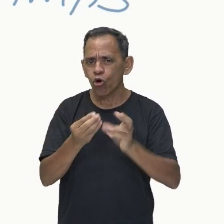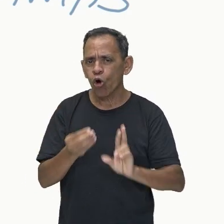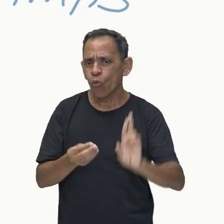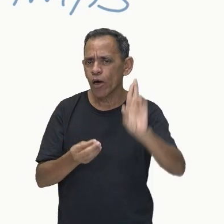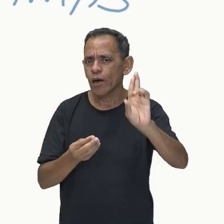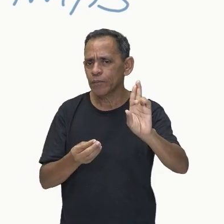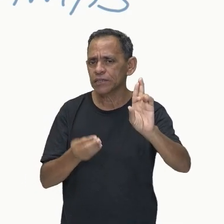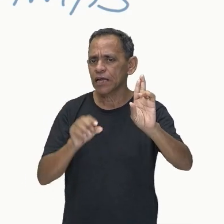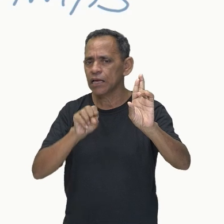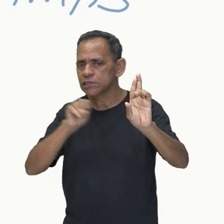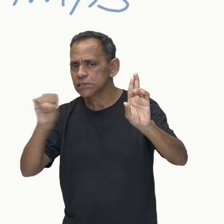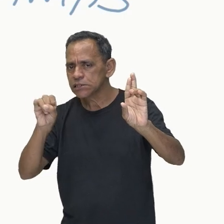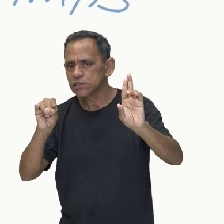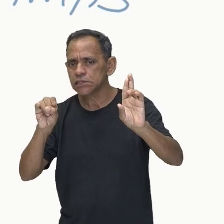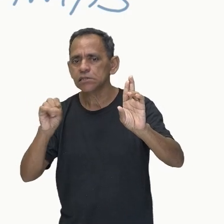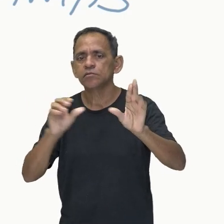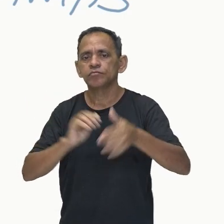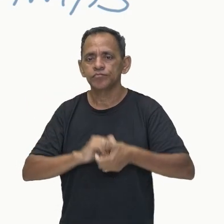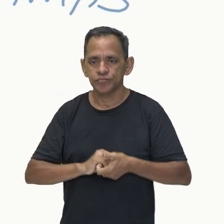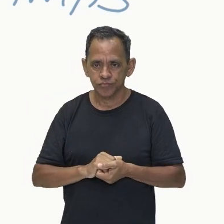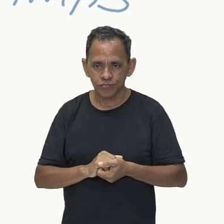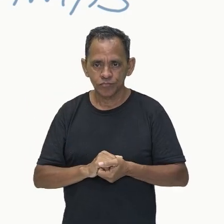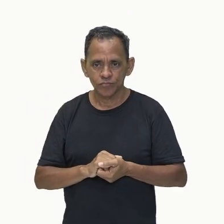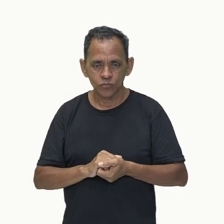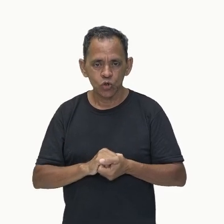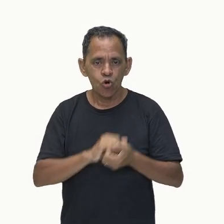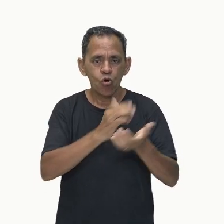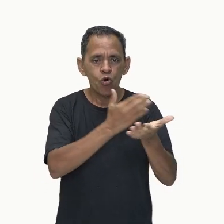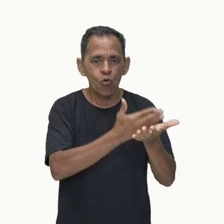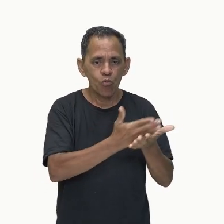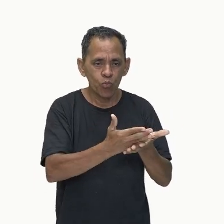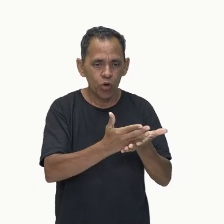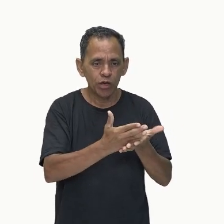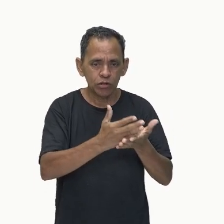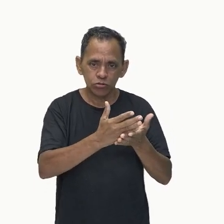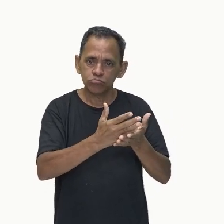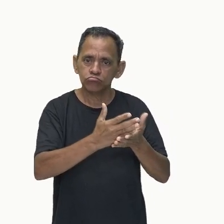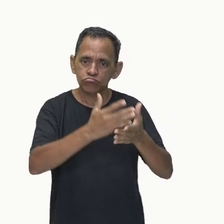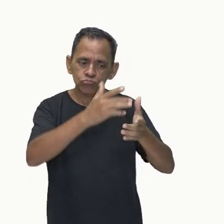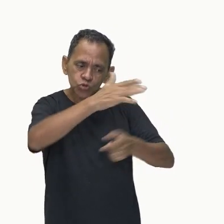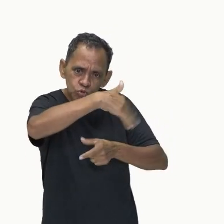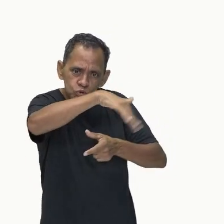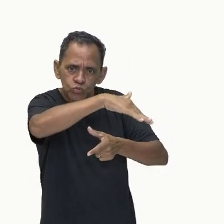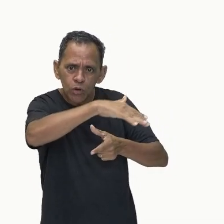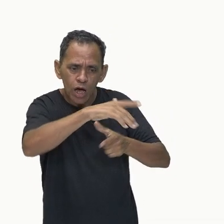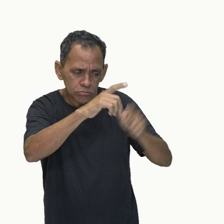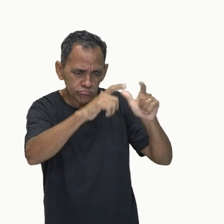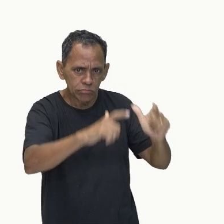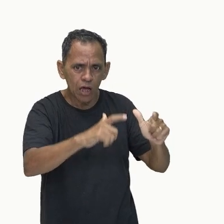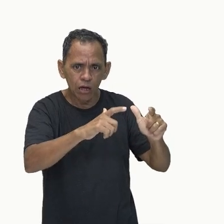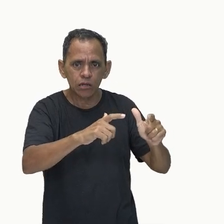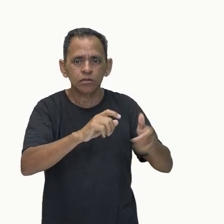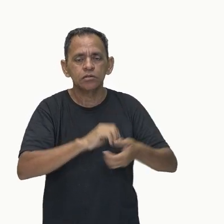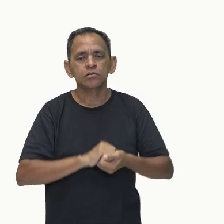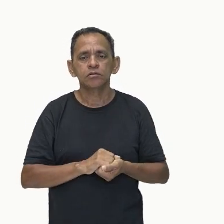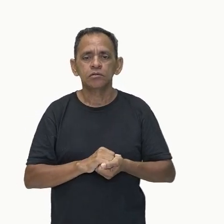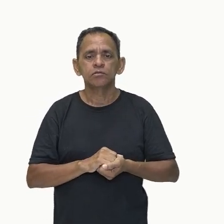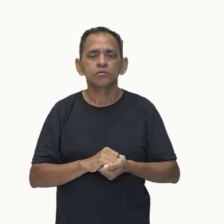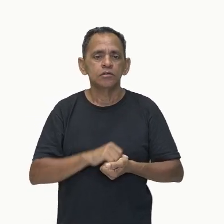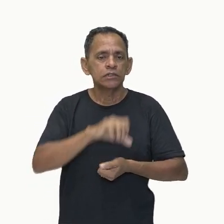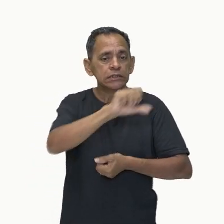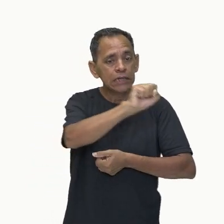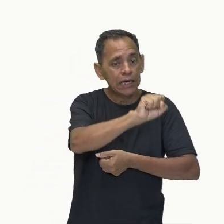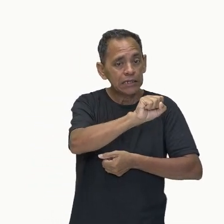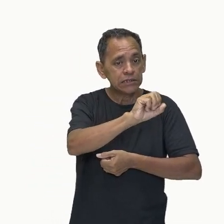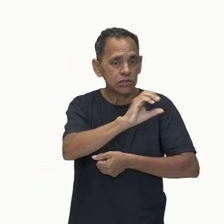Pessoal, origem dos espaços é quando a posição for 0. Então, basta tu substituir a posição